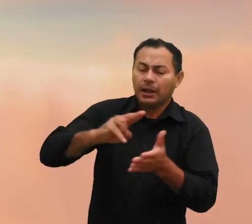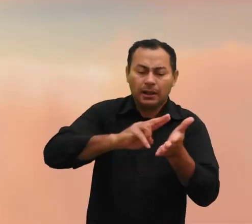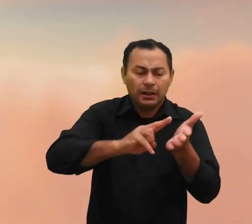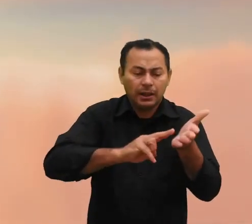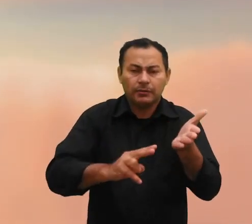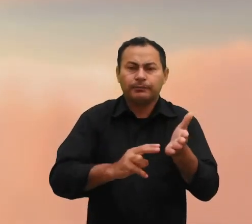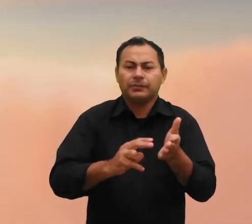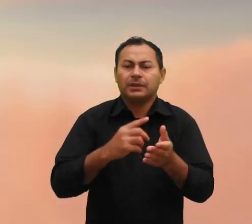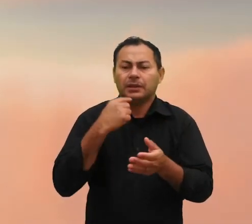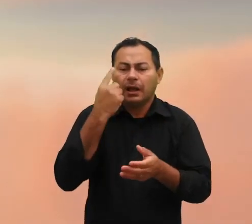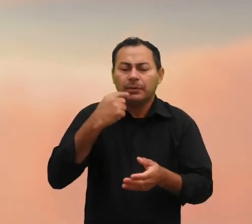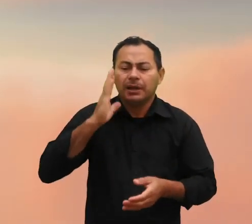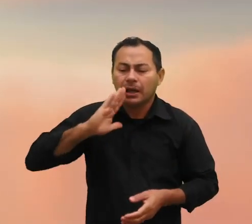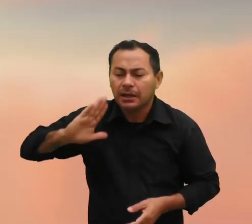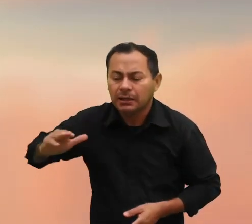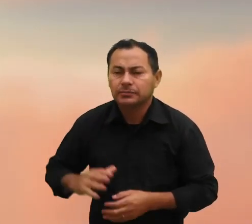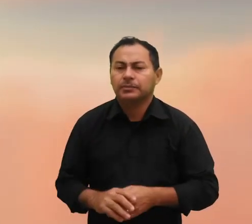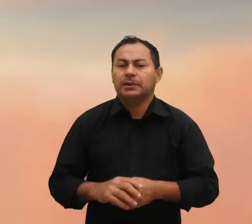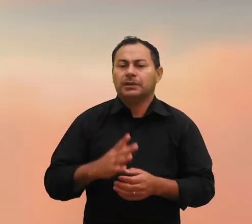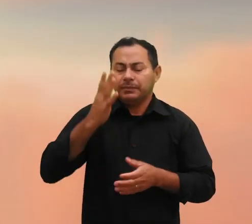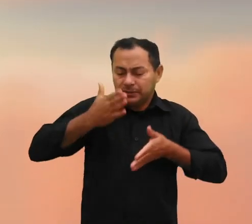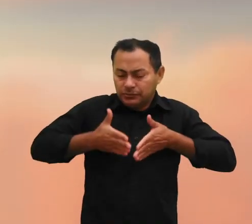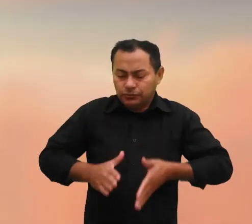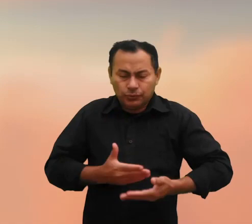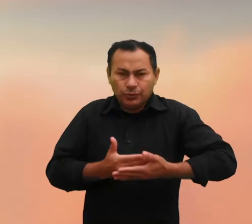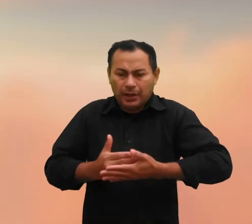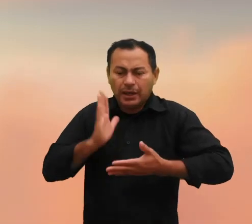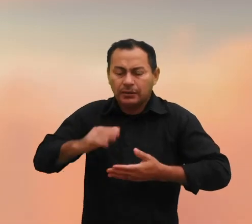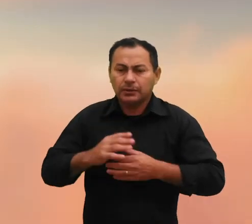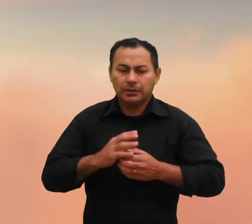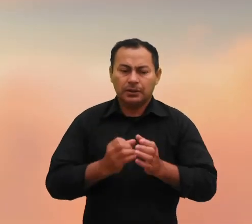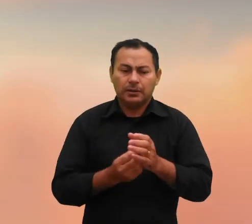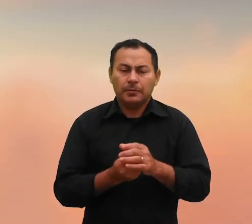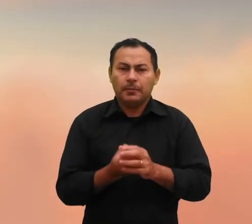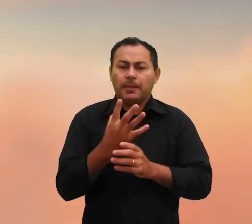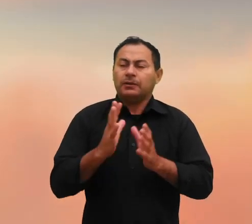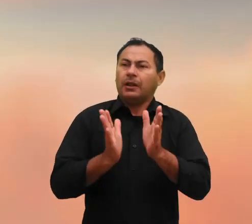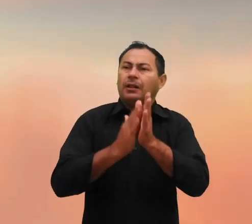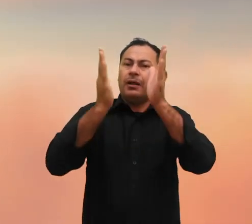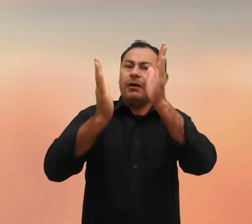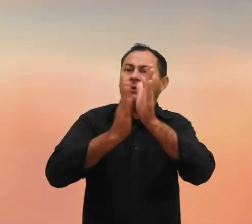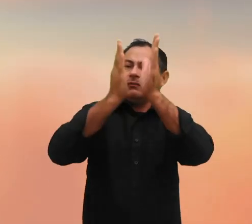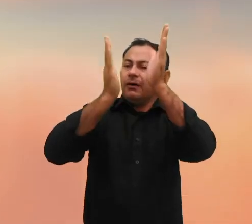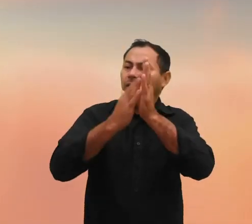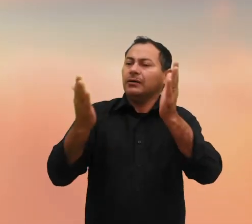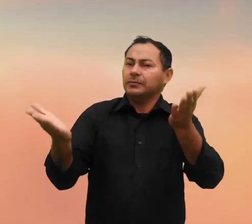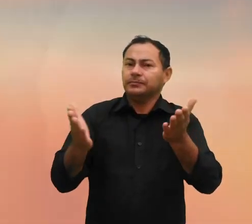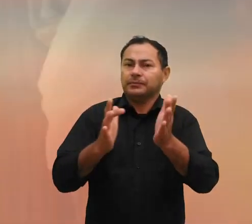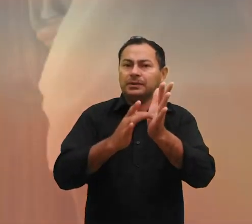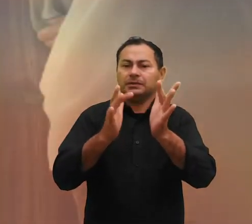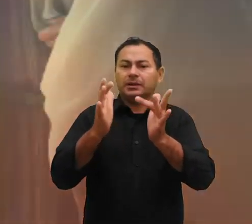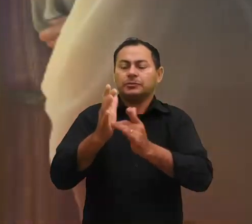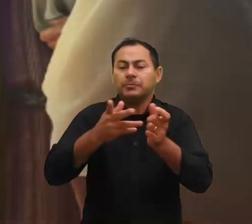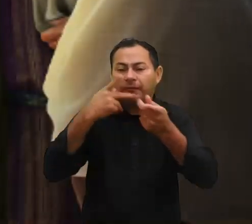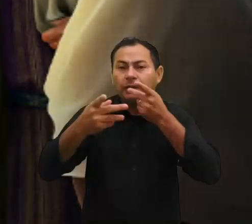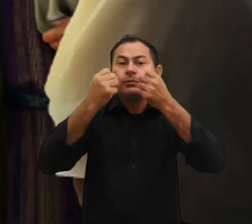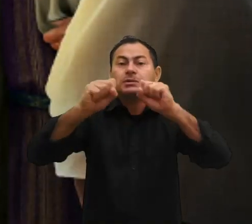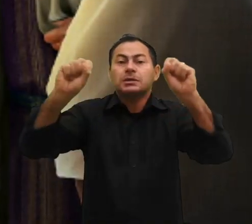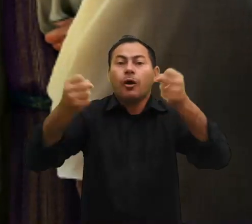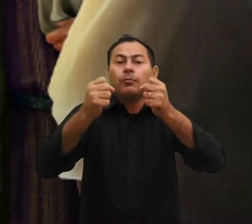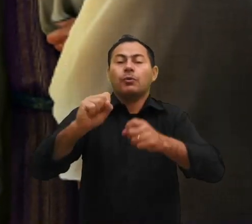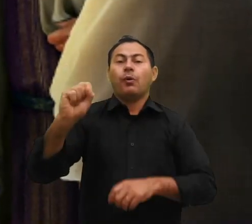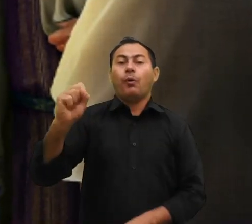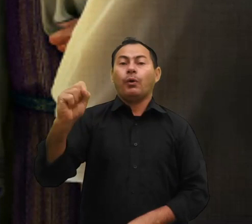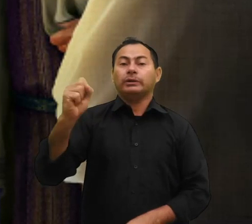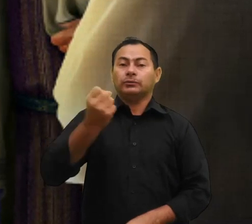vocês nunca leram? Dos lábios das crianças e dos recém-nascidos suscitaste louvor? Aí Jesus citou o